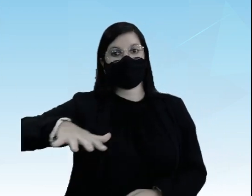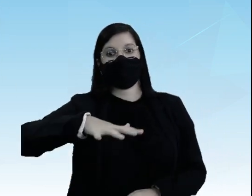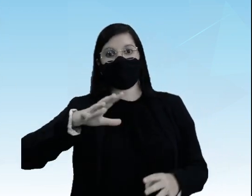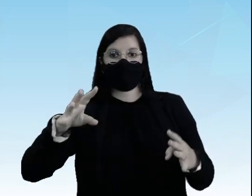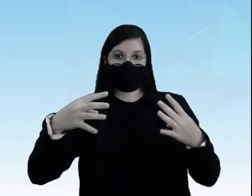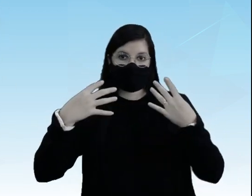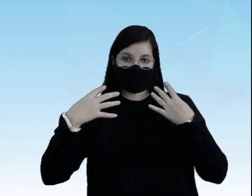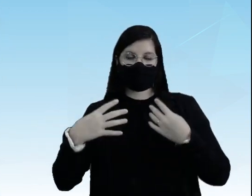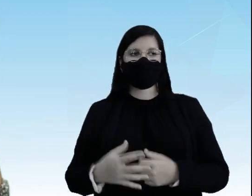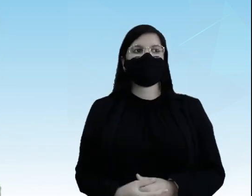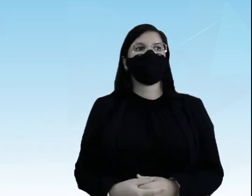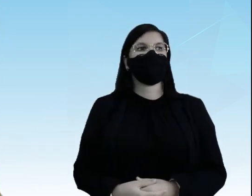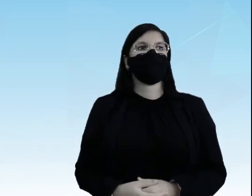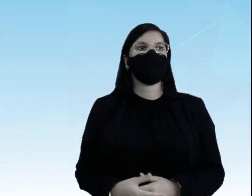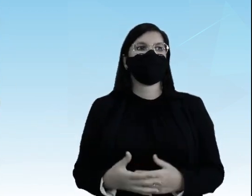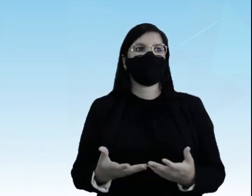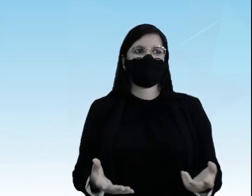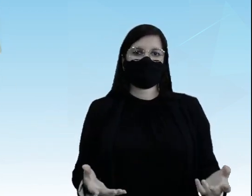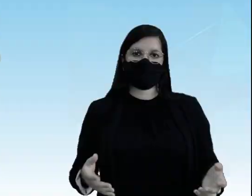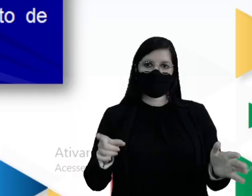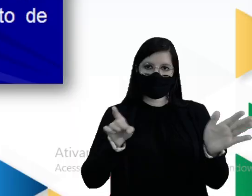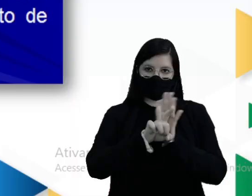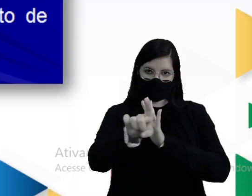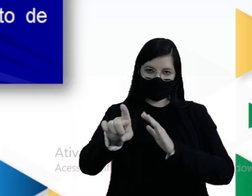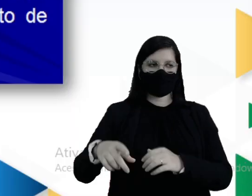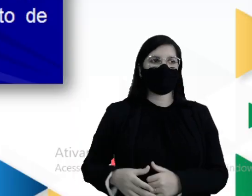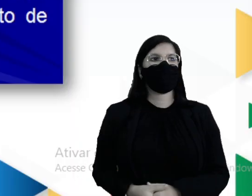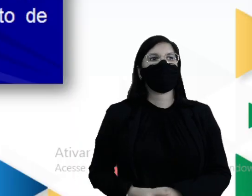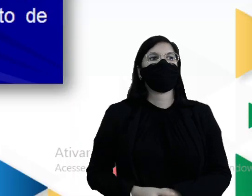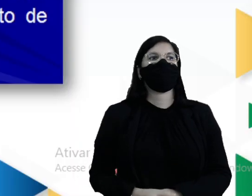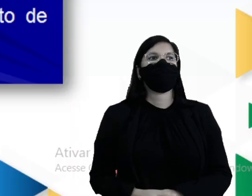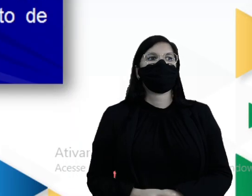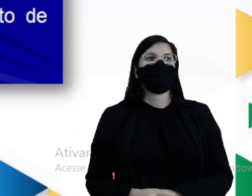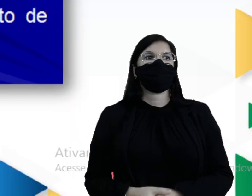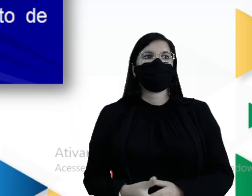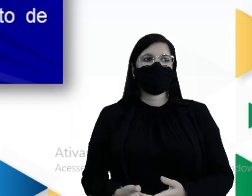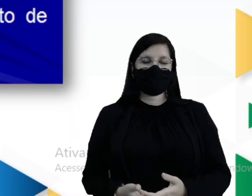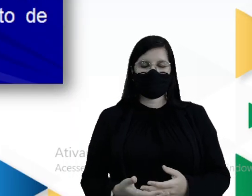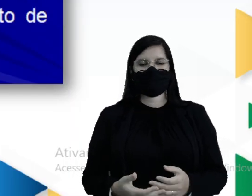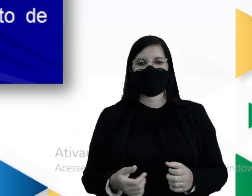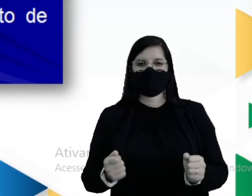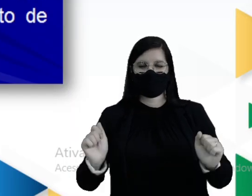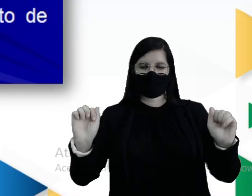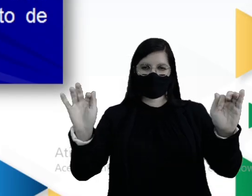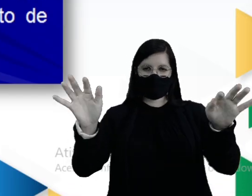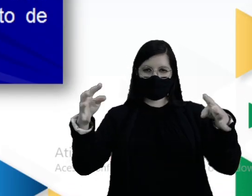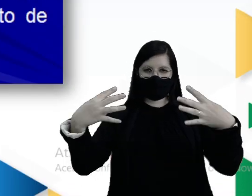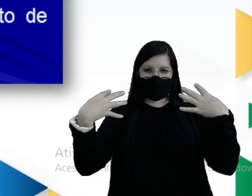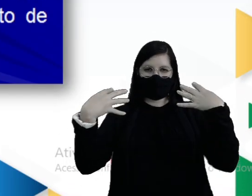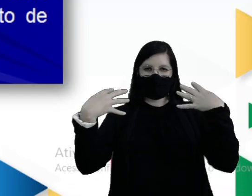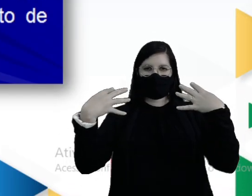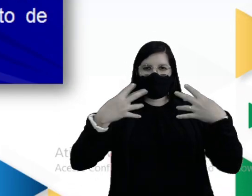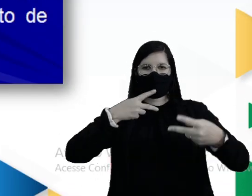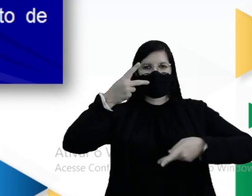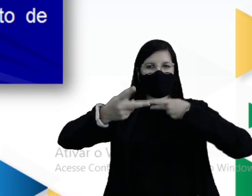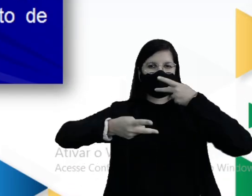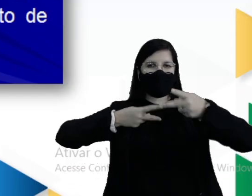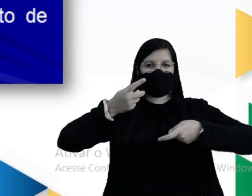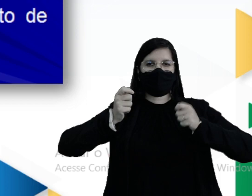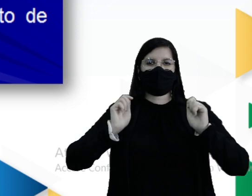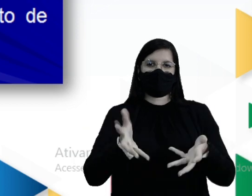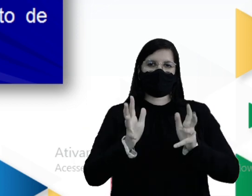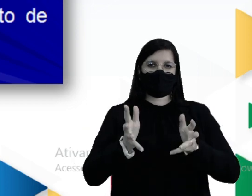certo? Vamos lá aqui. Olhem só essa perguntinha. Falar em público é um desafio? Será